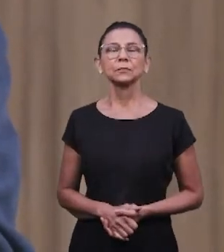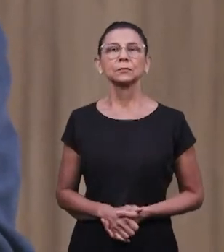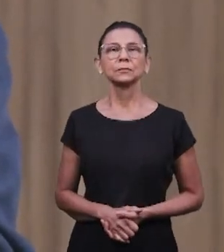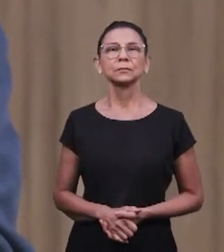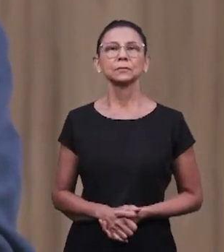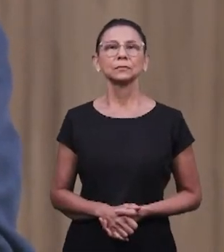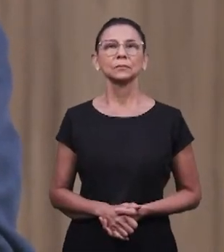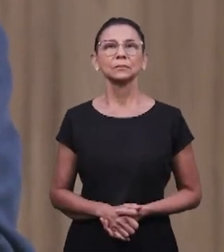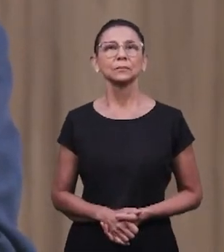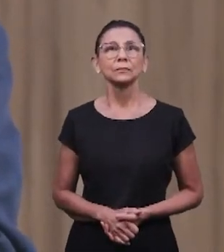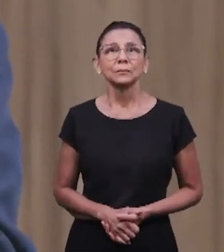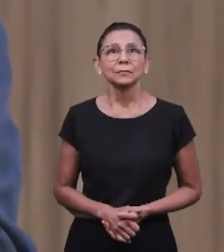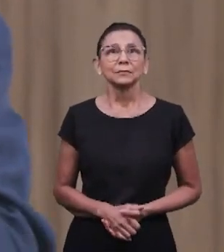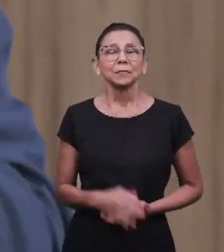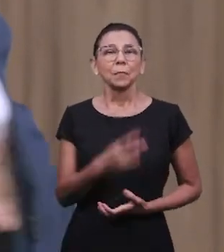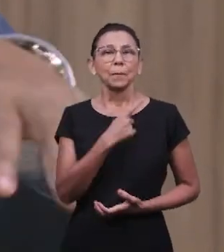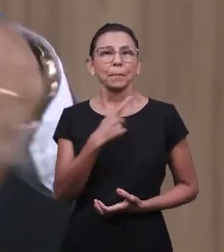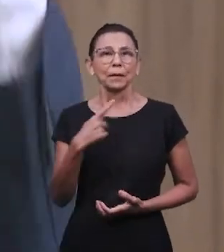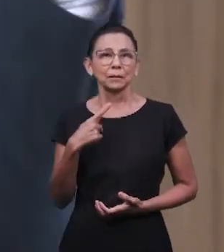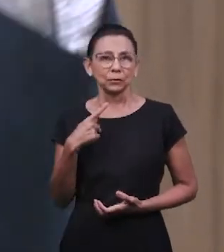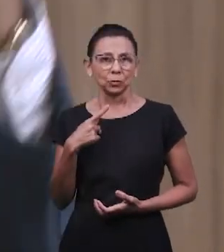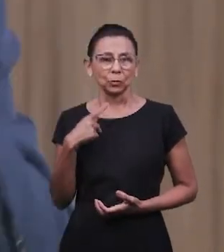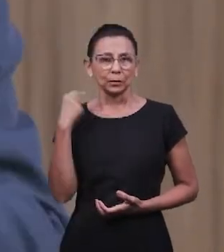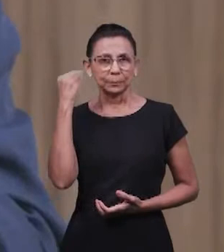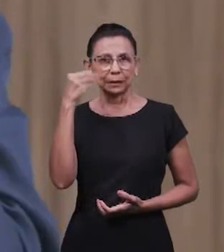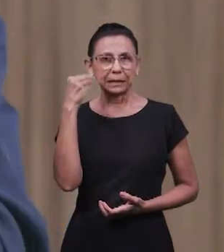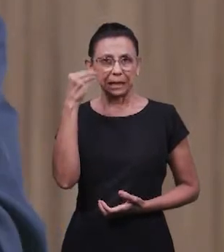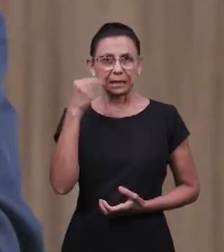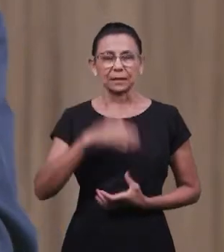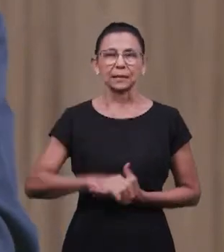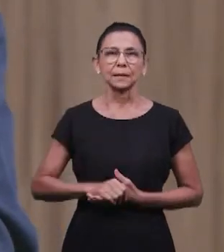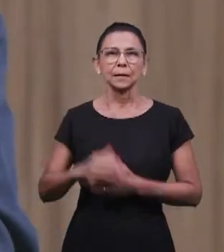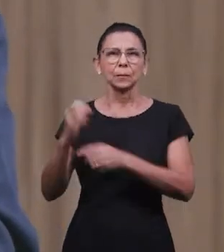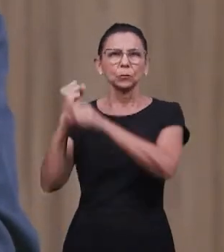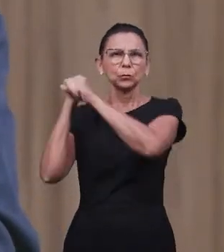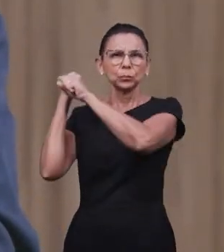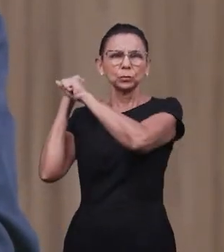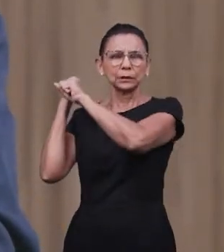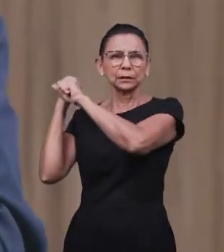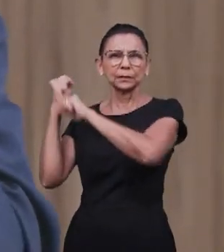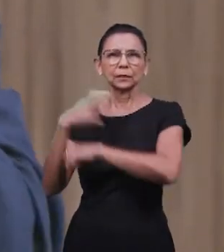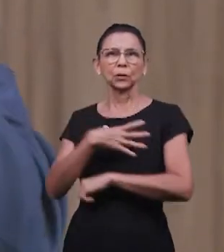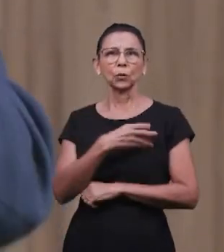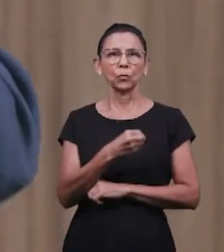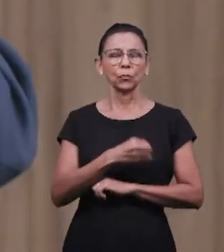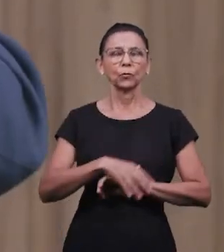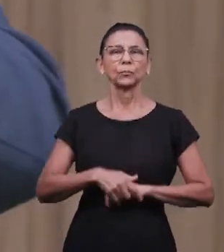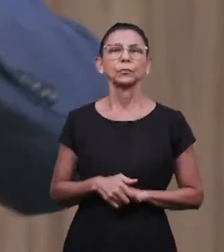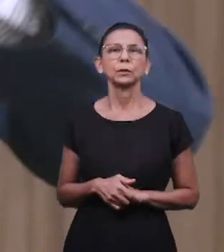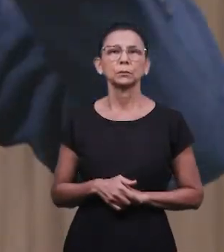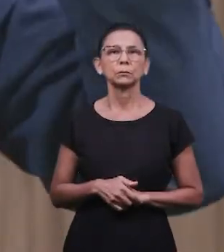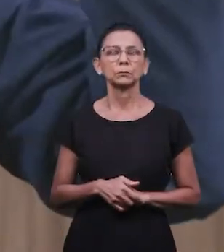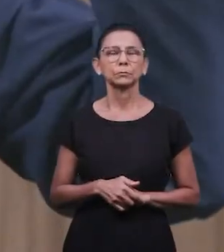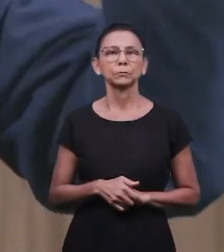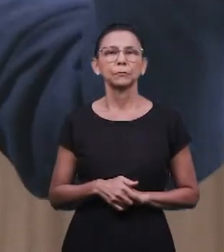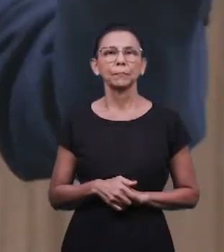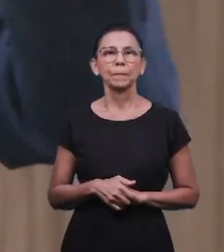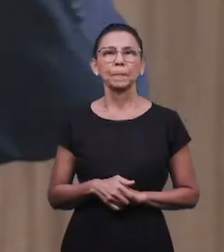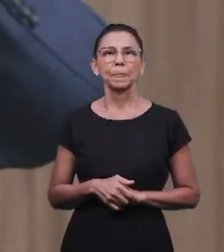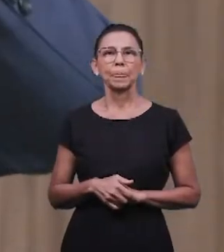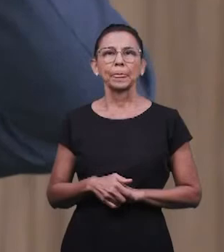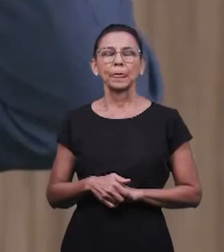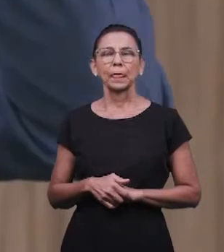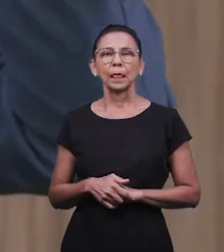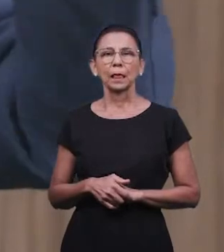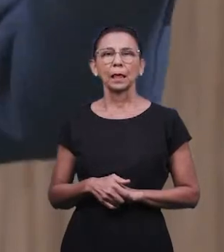que ele muitos anos atrás, né, o filho dele cometeu uma falha muito grande no Rio de Janeiro. O filho dele rodou